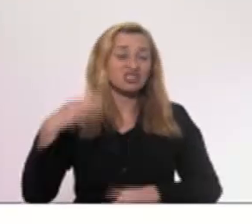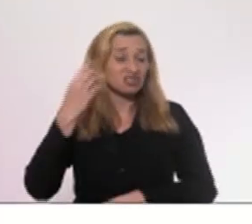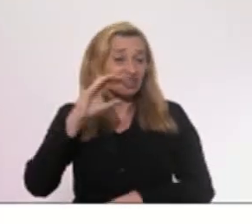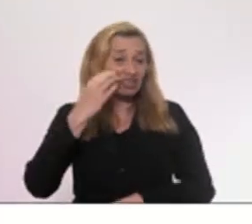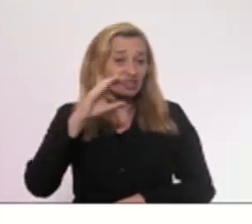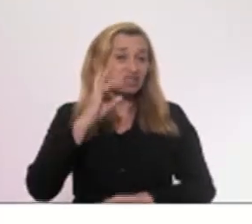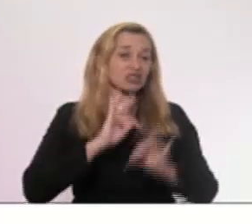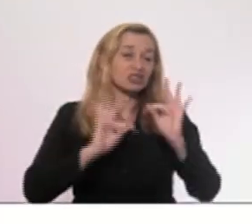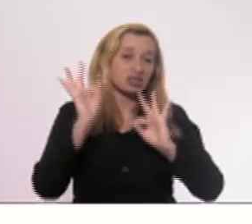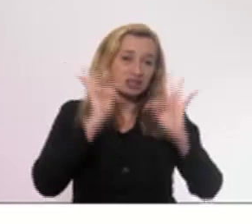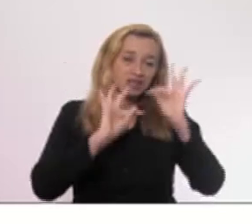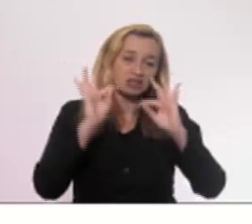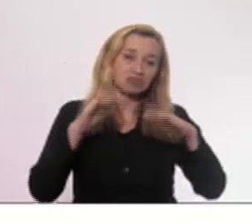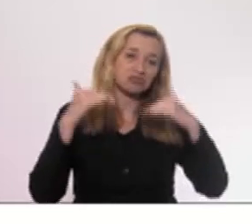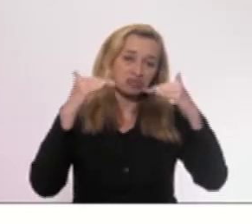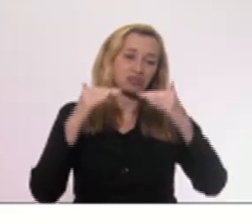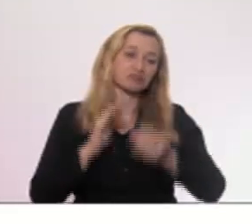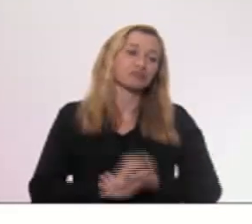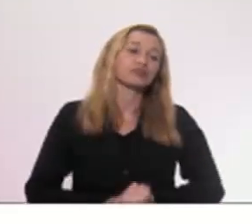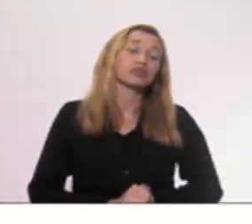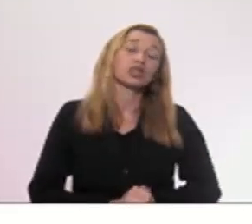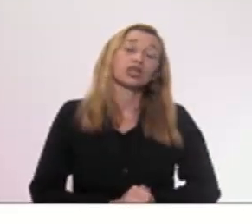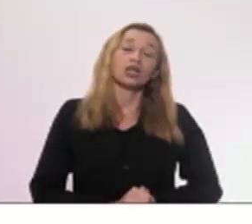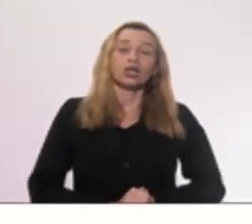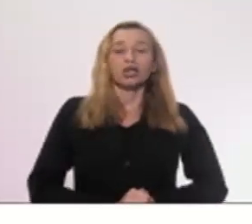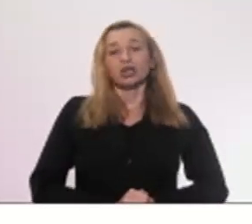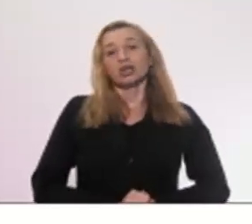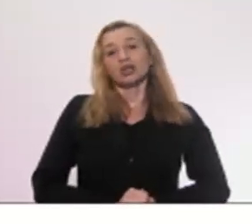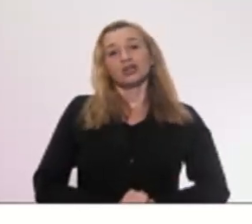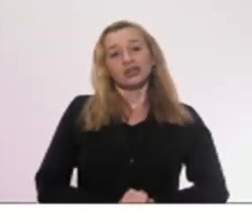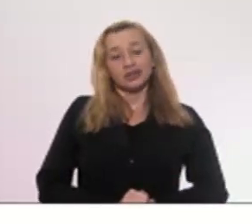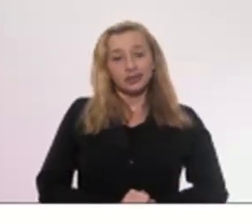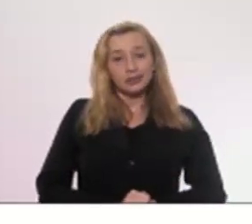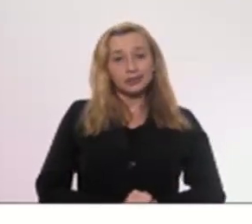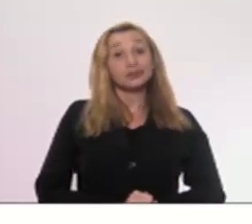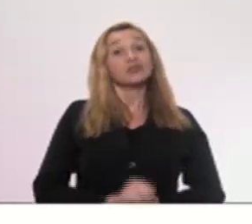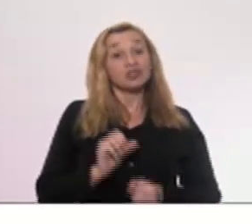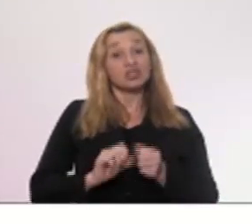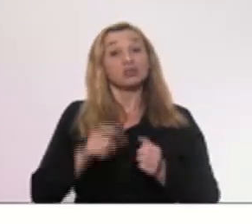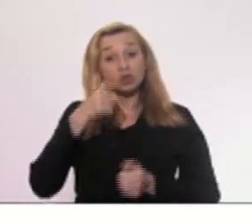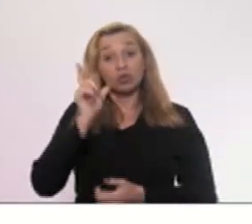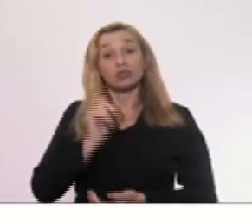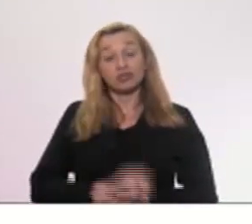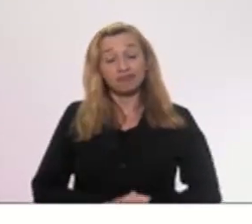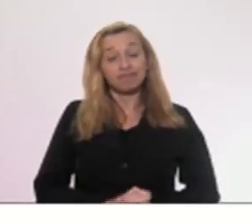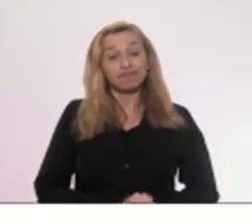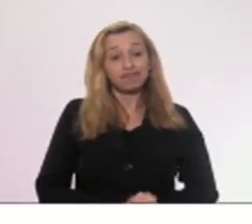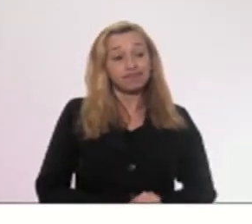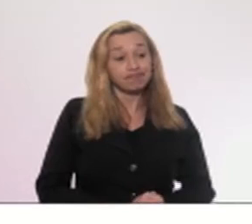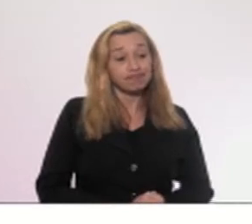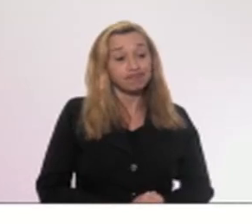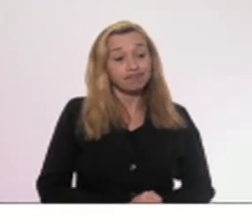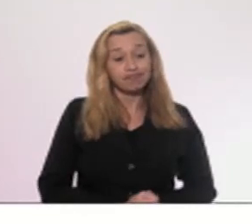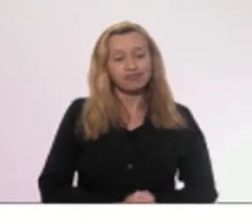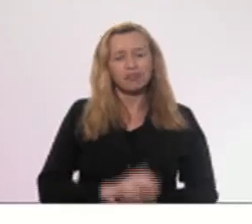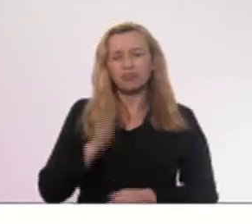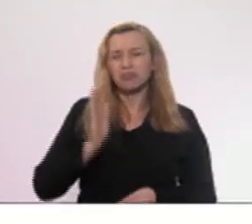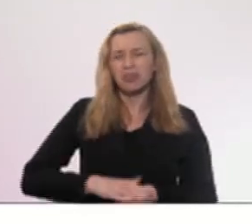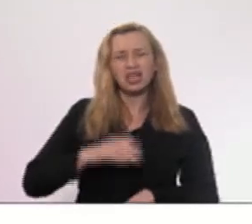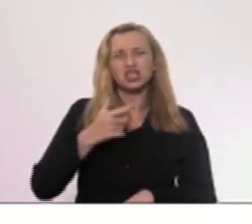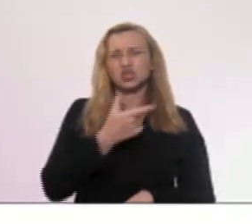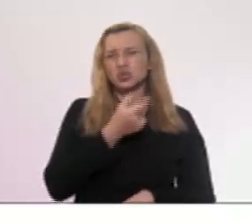ciência e da soberania nacional. Foi isso que fizemos ontem em mais de